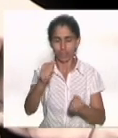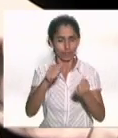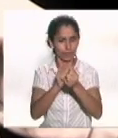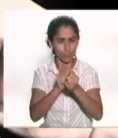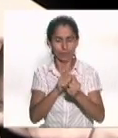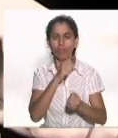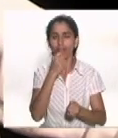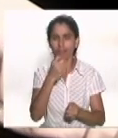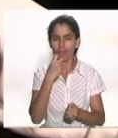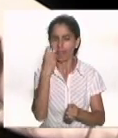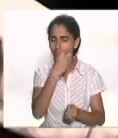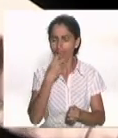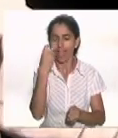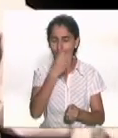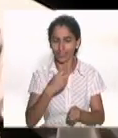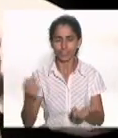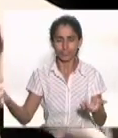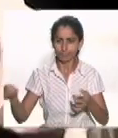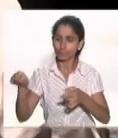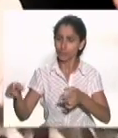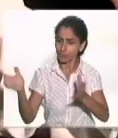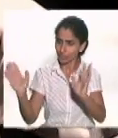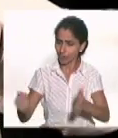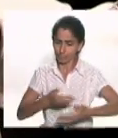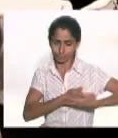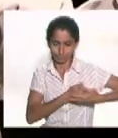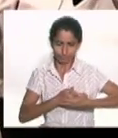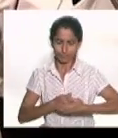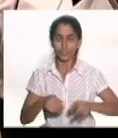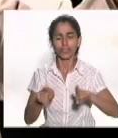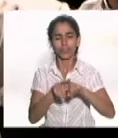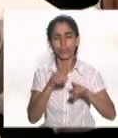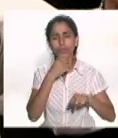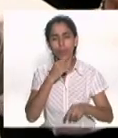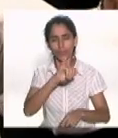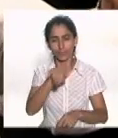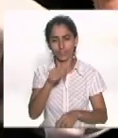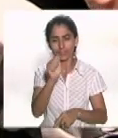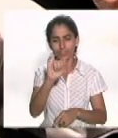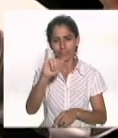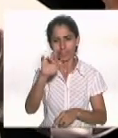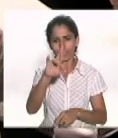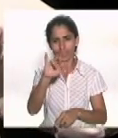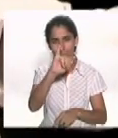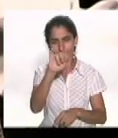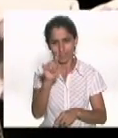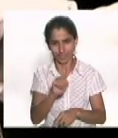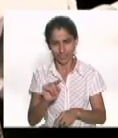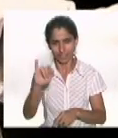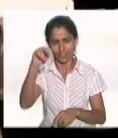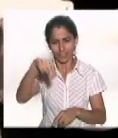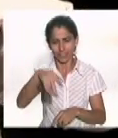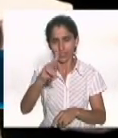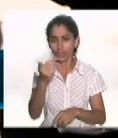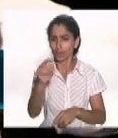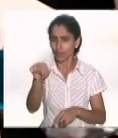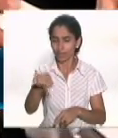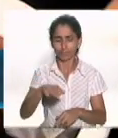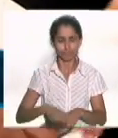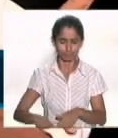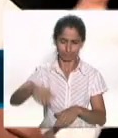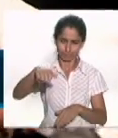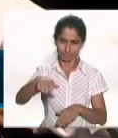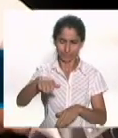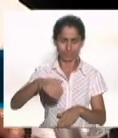eu? Foi. Você, Jairzinho, eu levantava o Jairzinho assim, magrinho. Ele é tão bonitinho, o molequinho, que ele